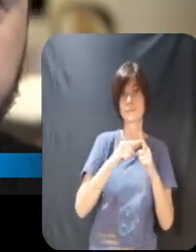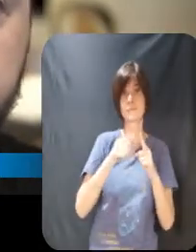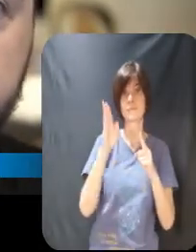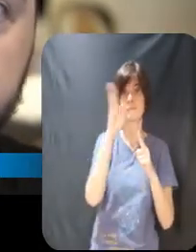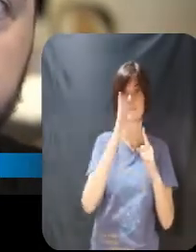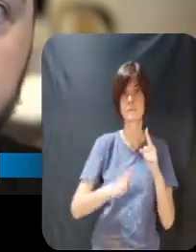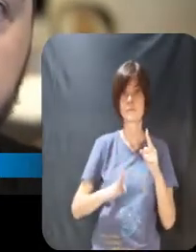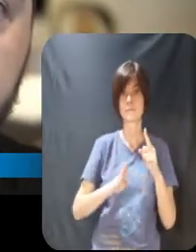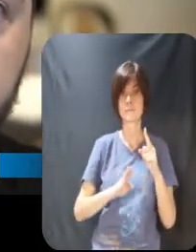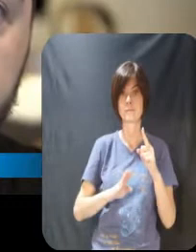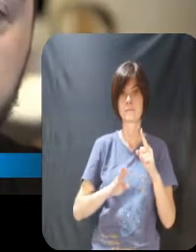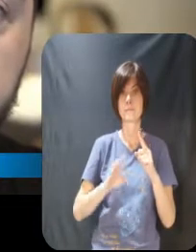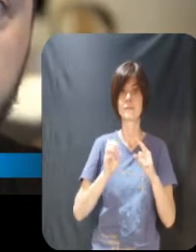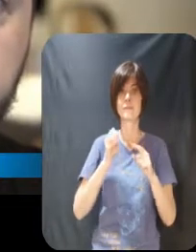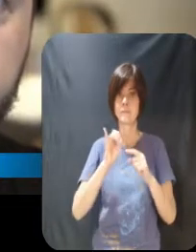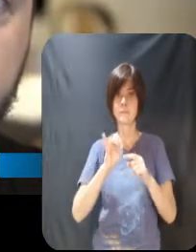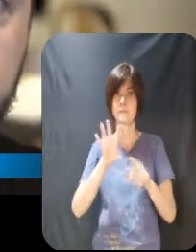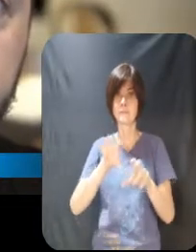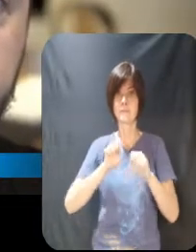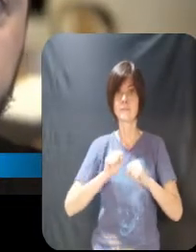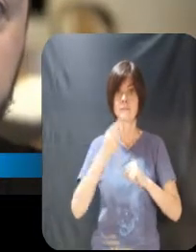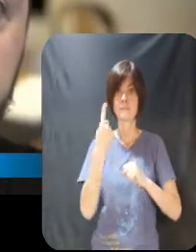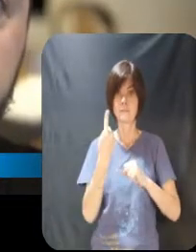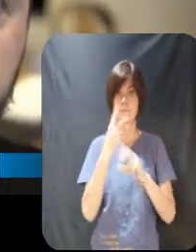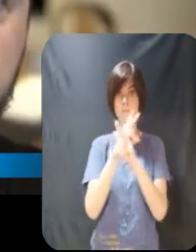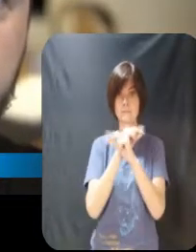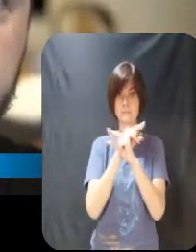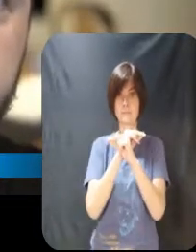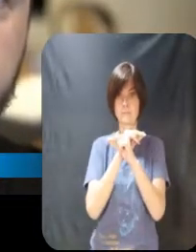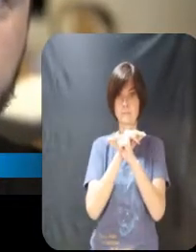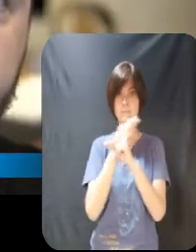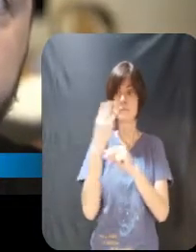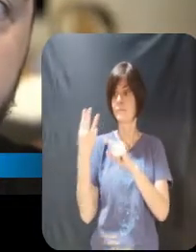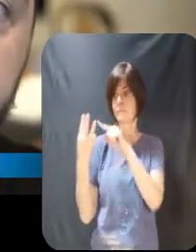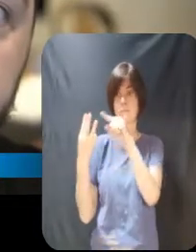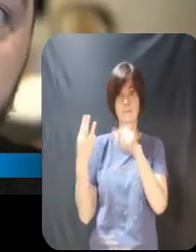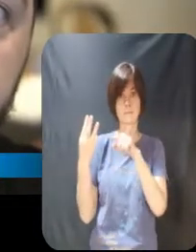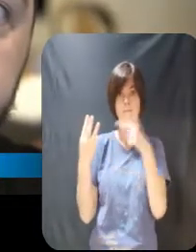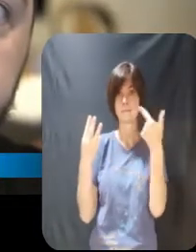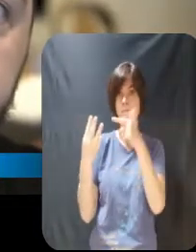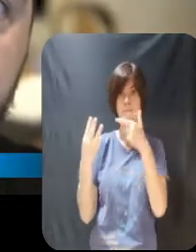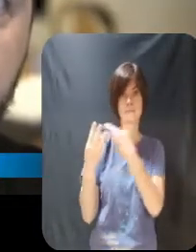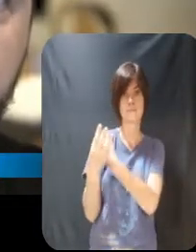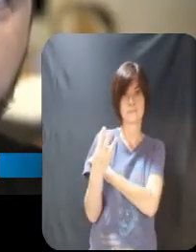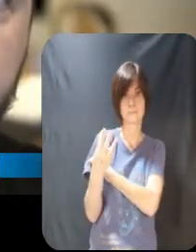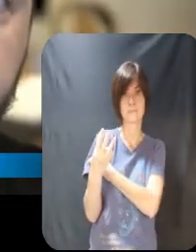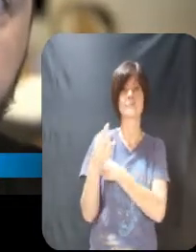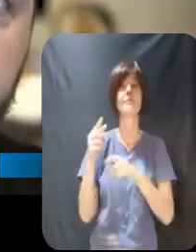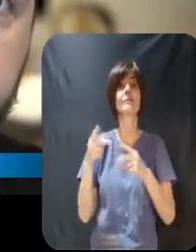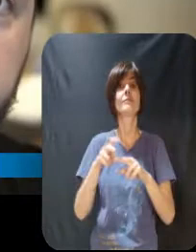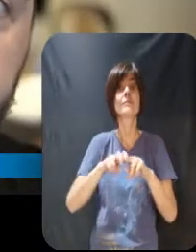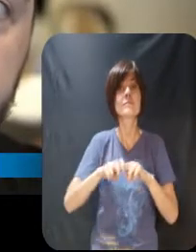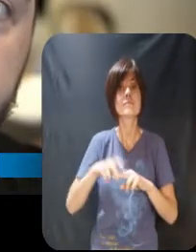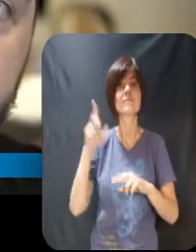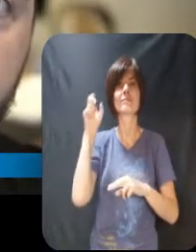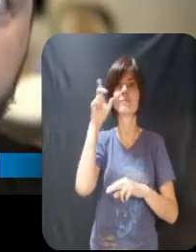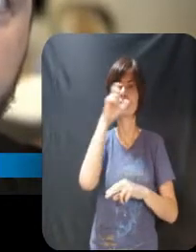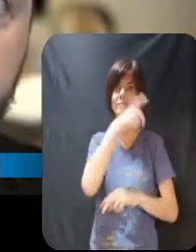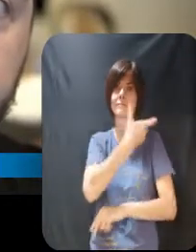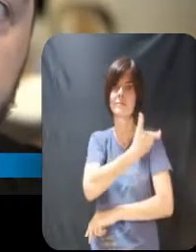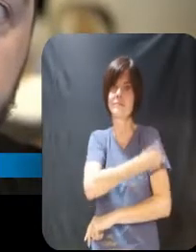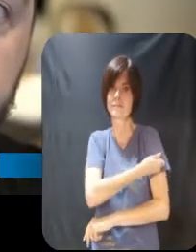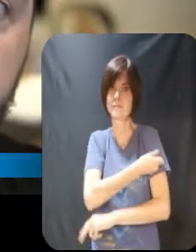está protegido contra o outro, e é por isso que é tão difícil de desenvolver vacina para dengue. A gente tem o mesmo problema